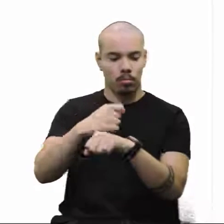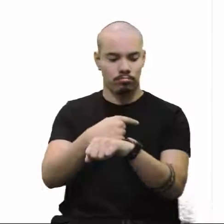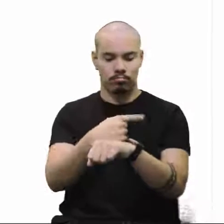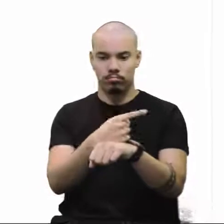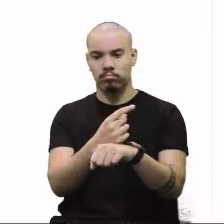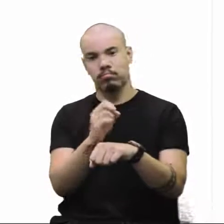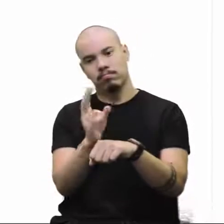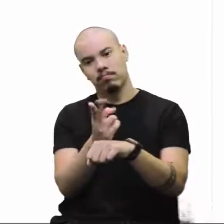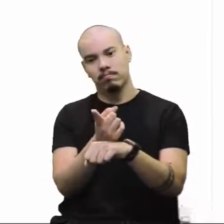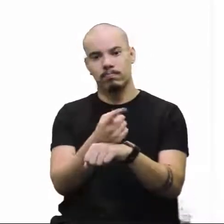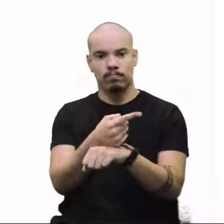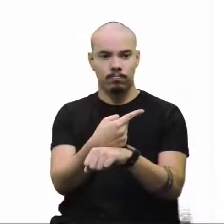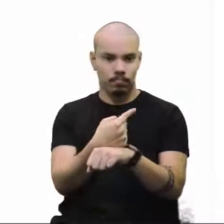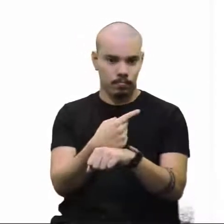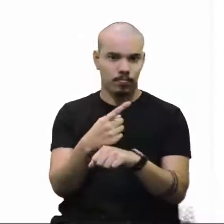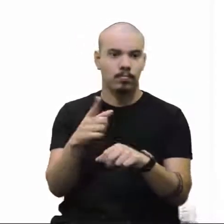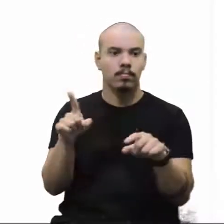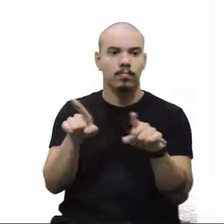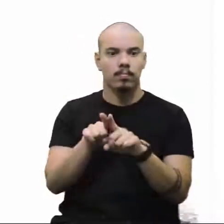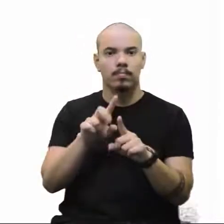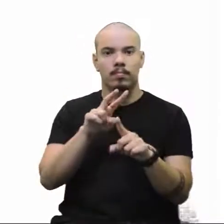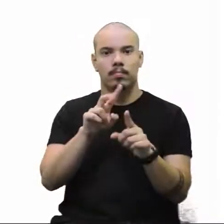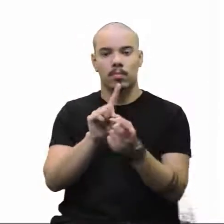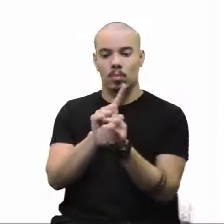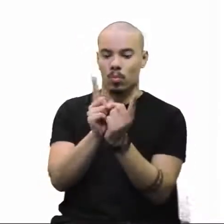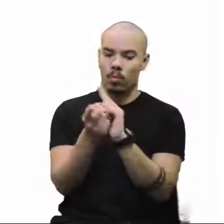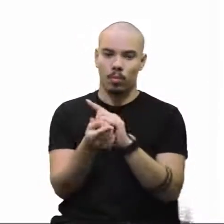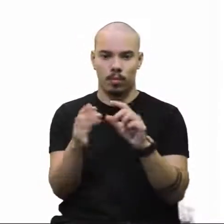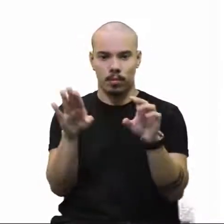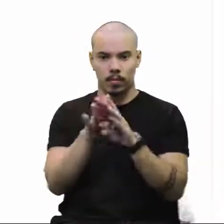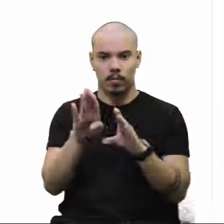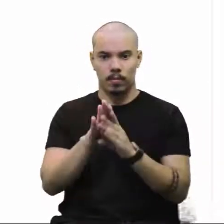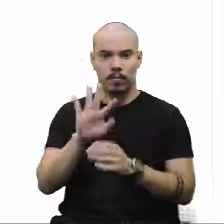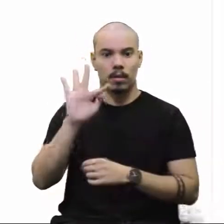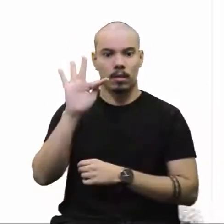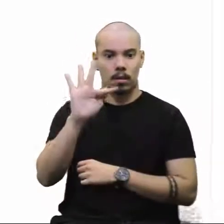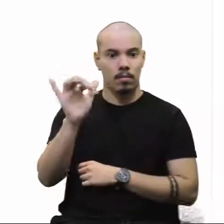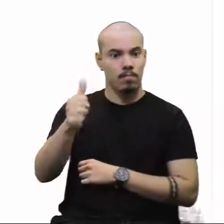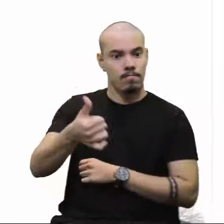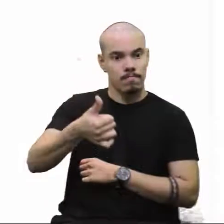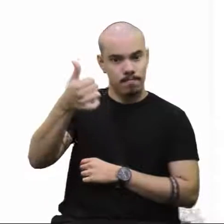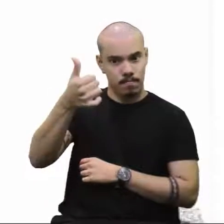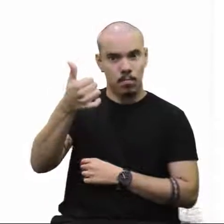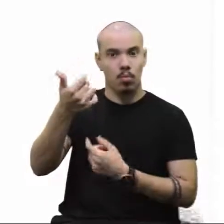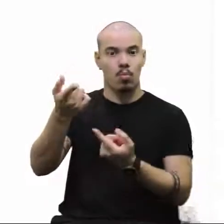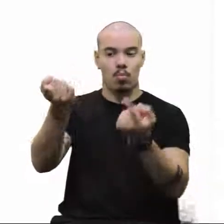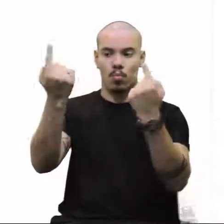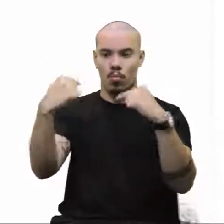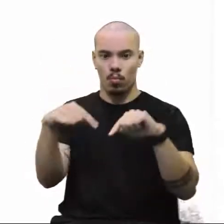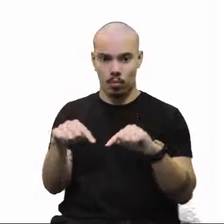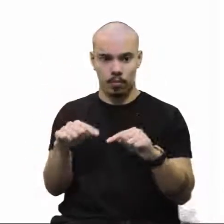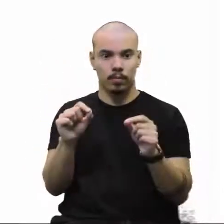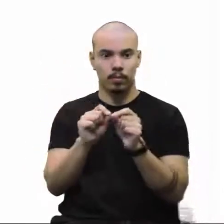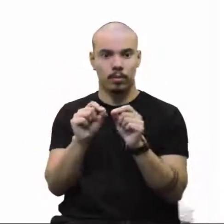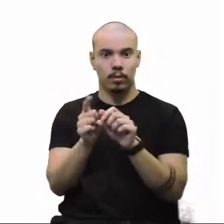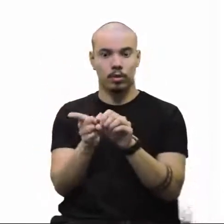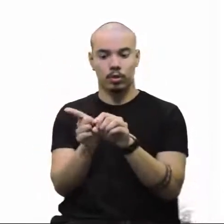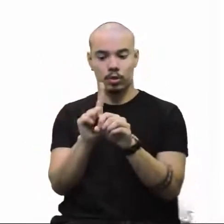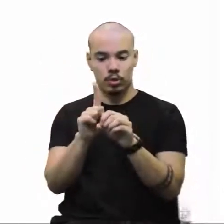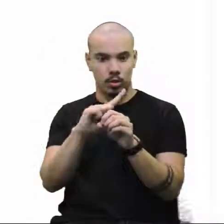né? Eles são sentidos opostos, aí olhando que F do primeiro está para cima, o outro está para baixo, mas fazendo girar no mesmo